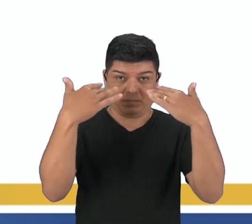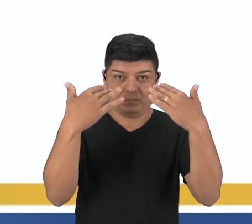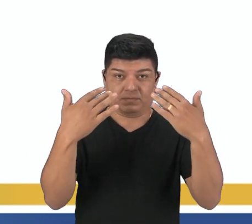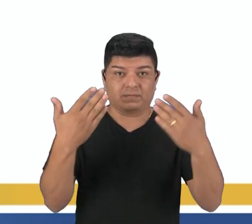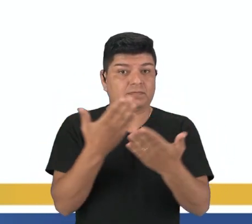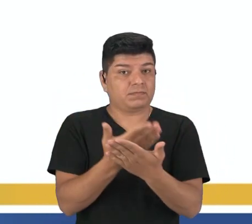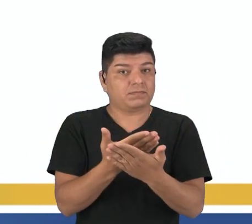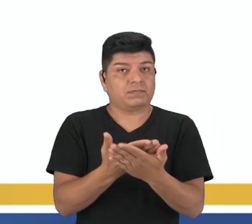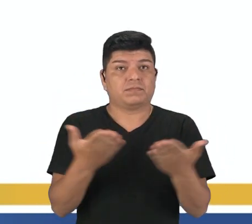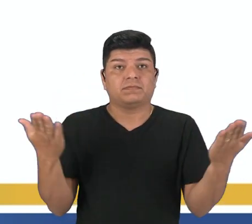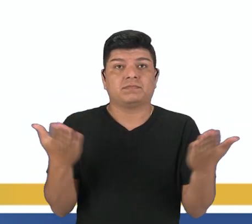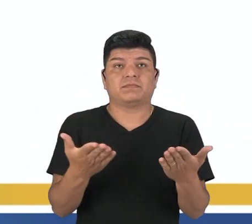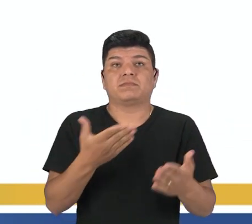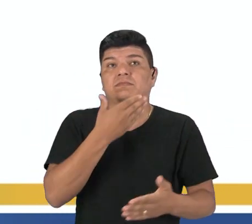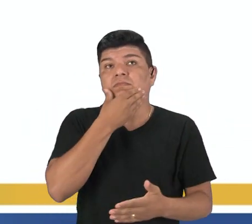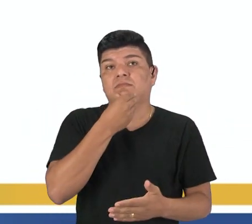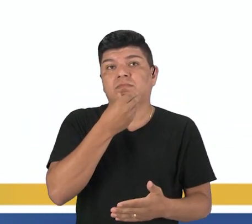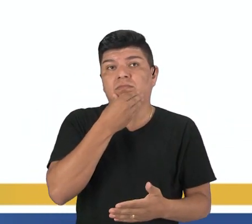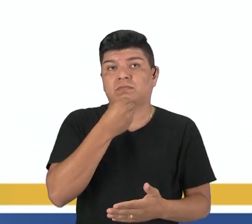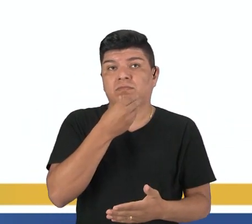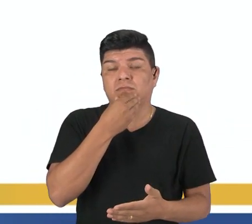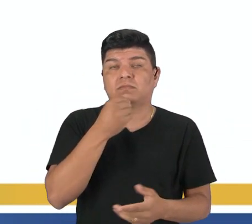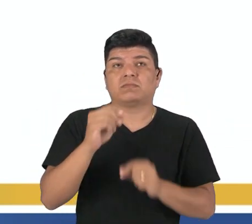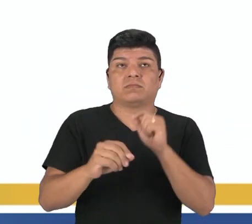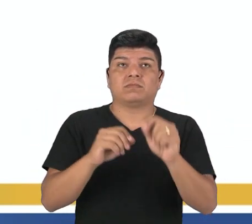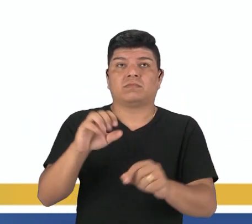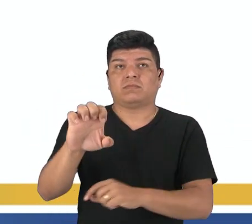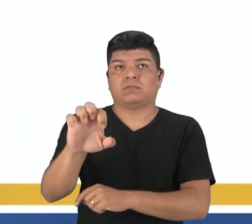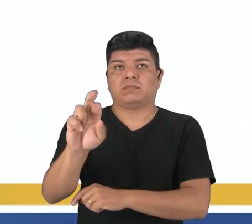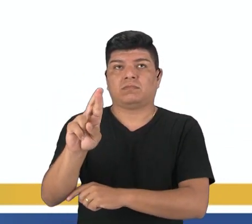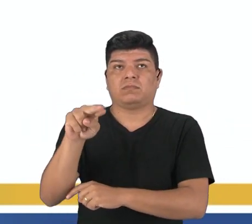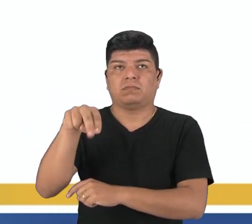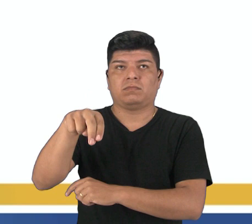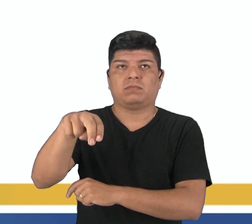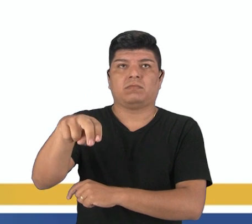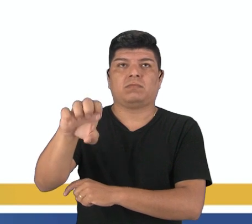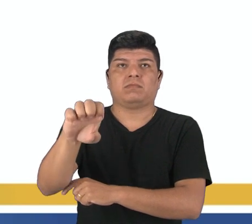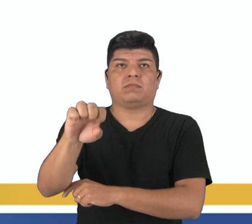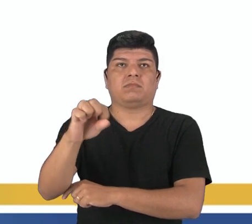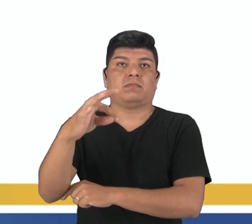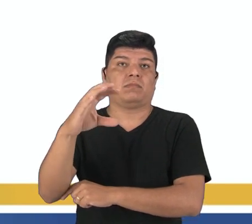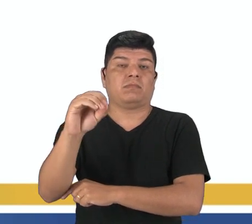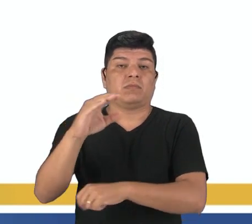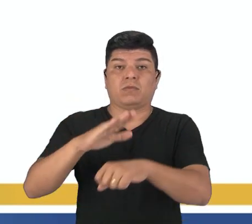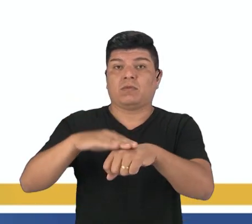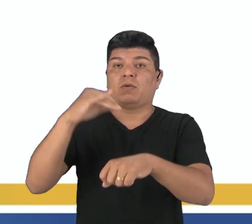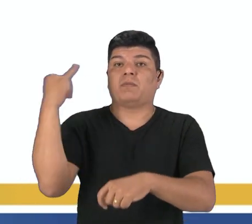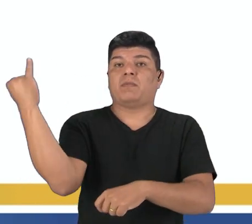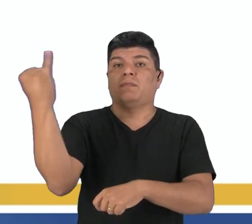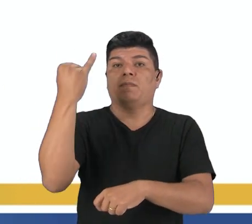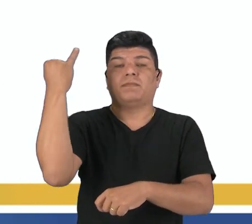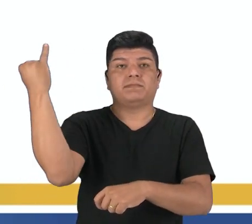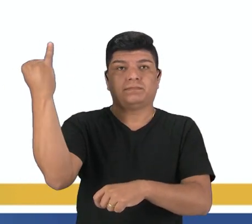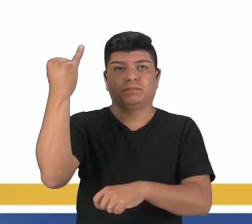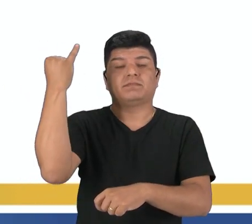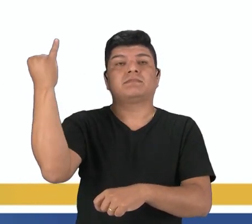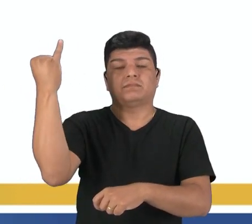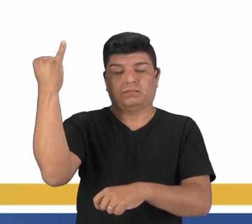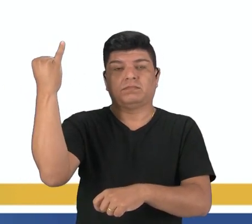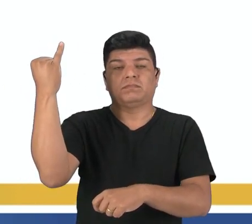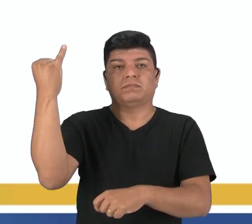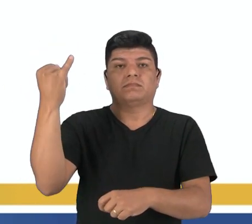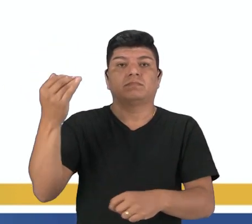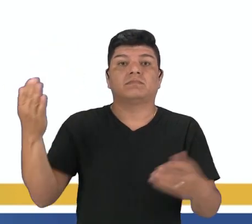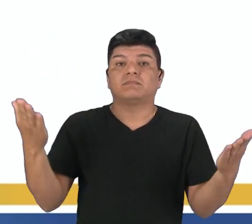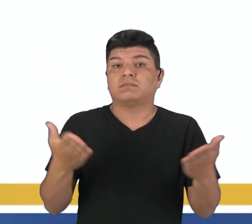de hoje para um artista chamado Ernesto Neto. Esse artista talvez seja o mais importante artista contemporâneo